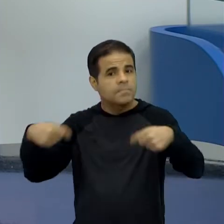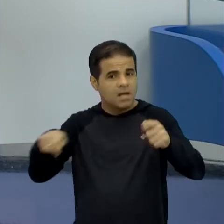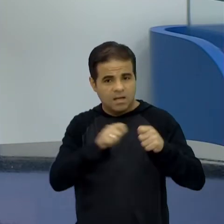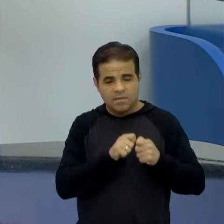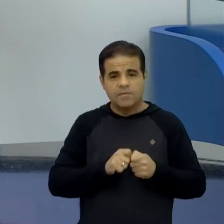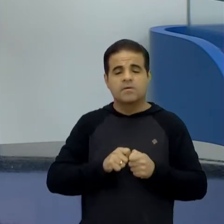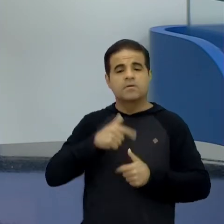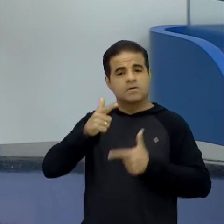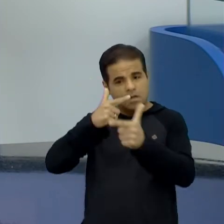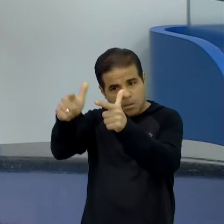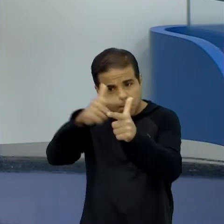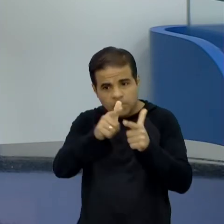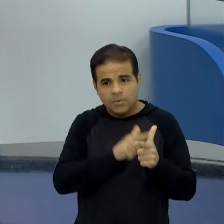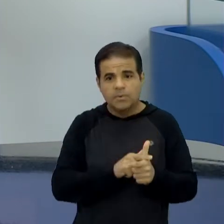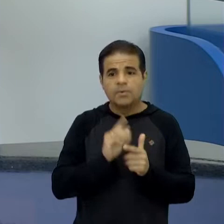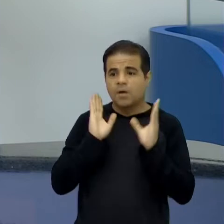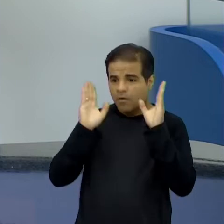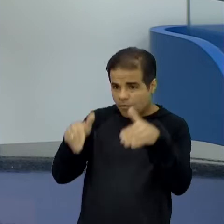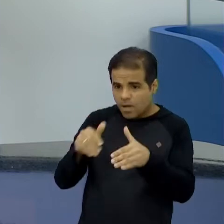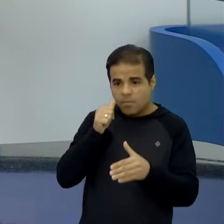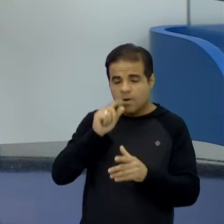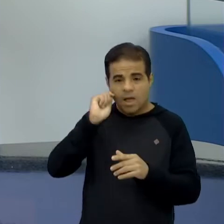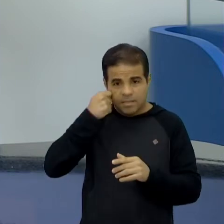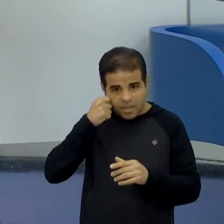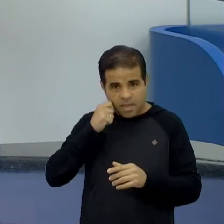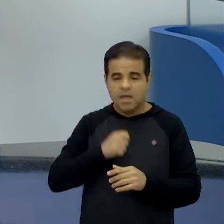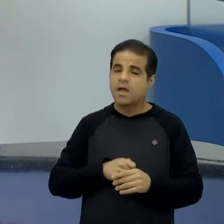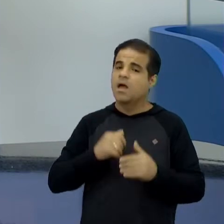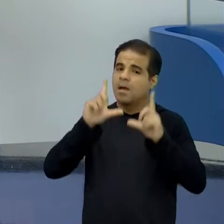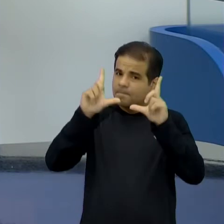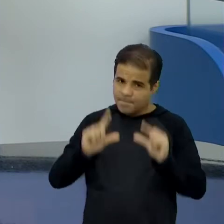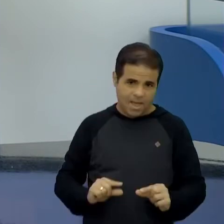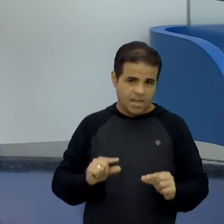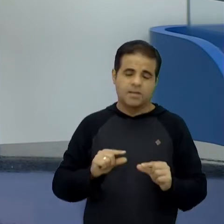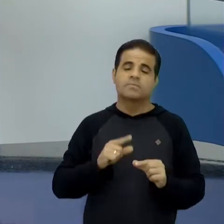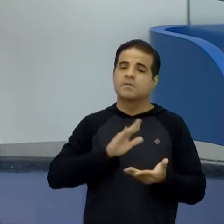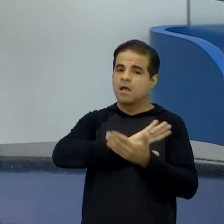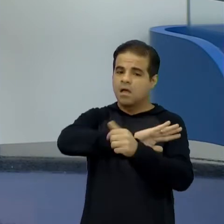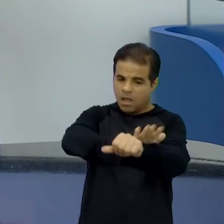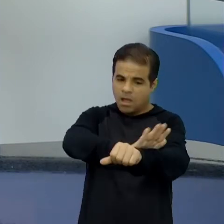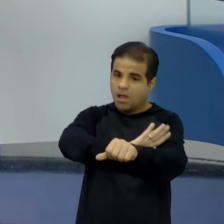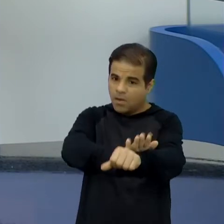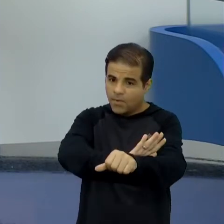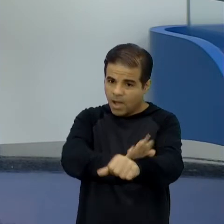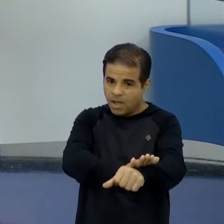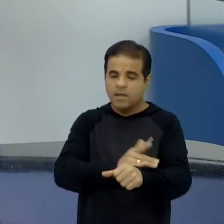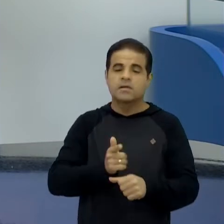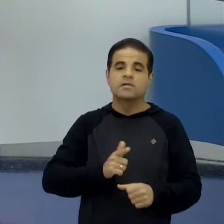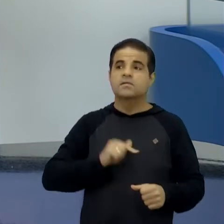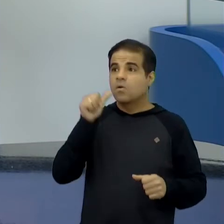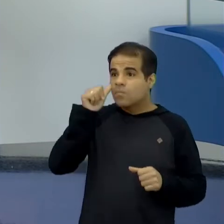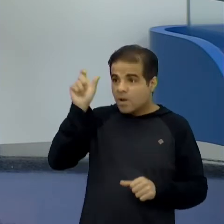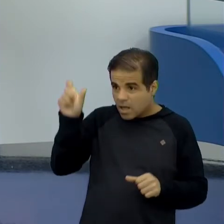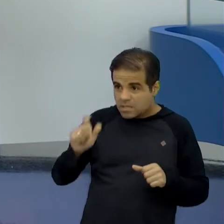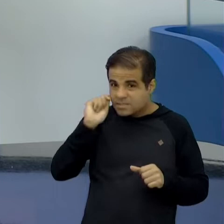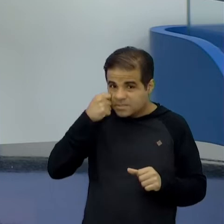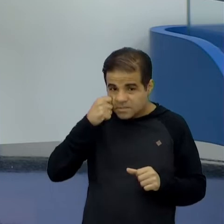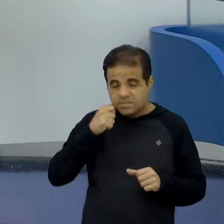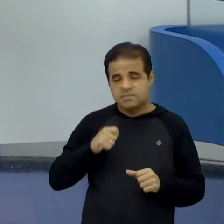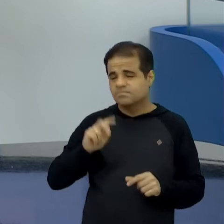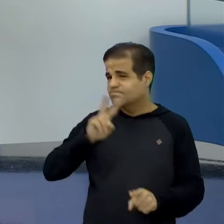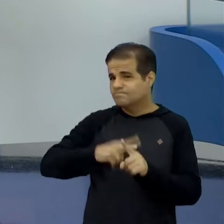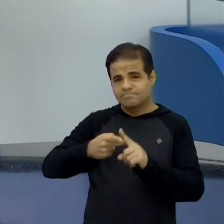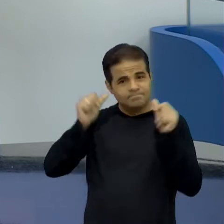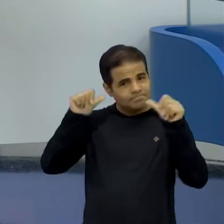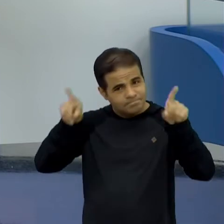progredido muito, mas quando se trata da mulher negra, aí o buraco ainda é mais embaixo, porque aí tem a questão do racismo. Exato. Então a mulher negra ela é